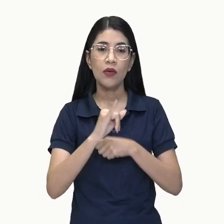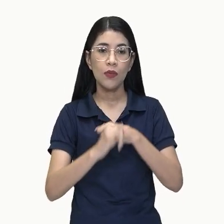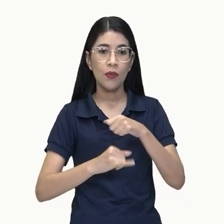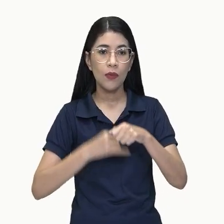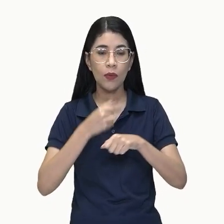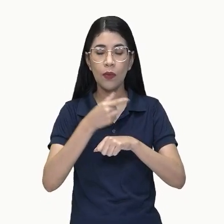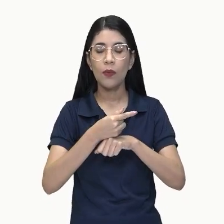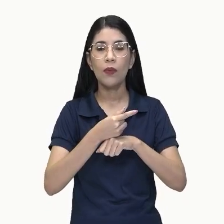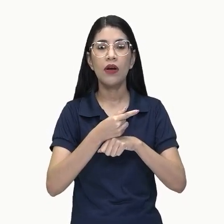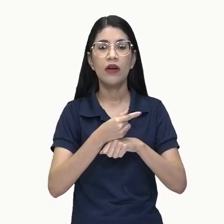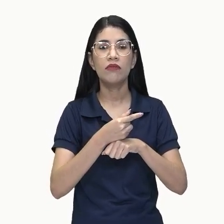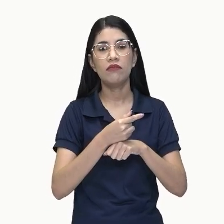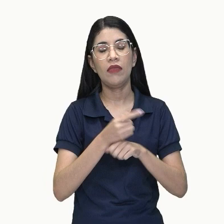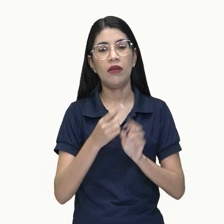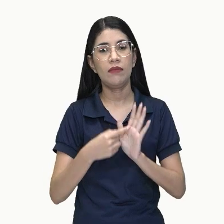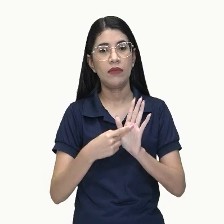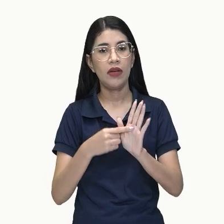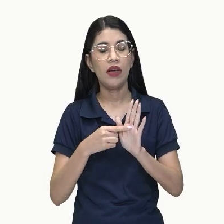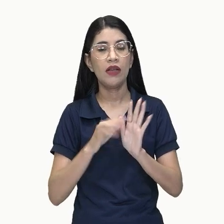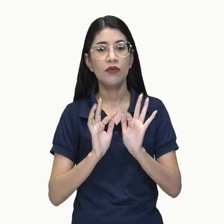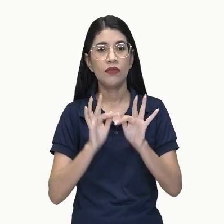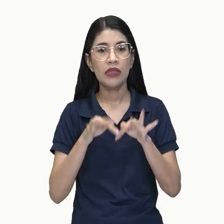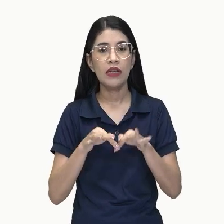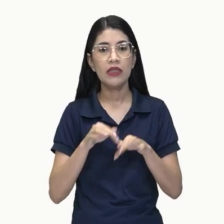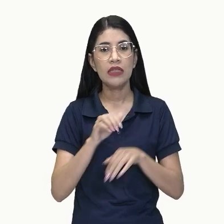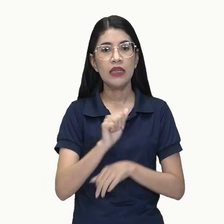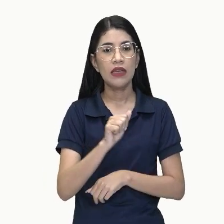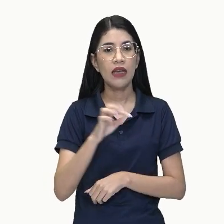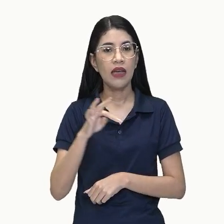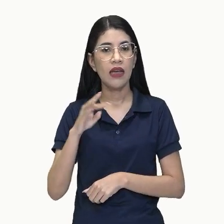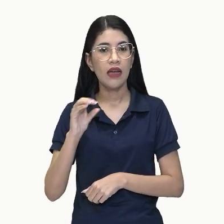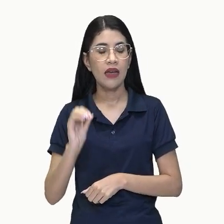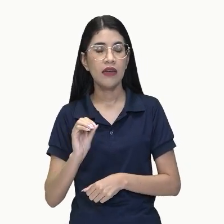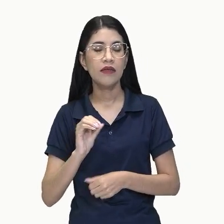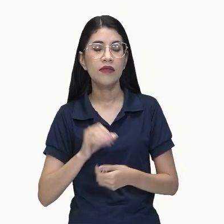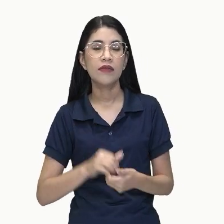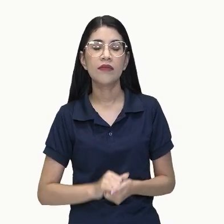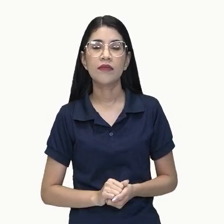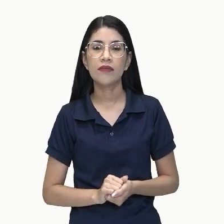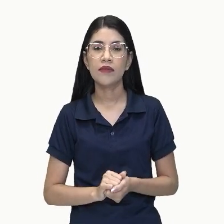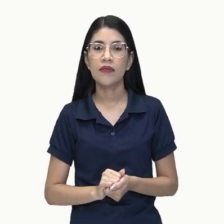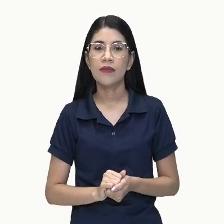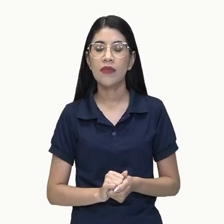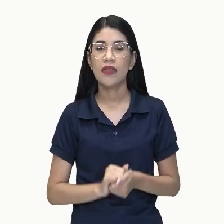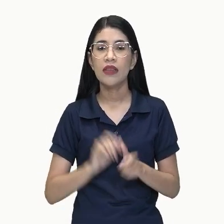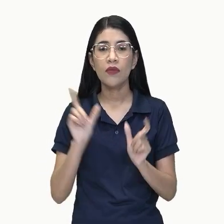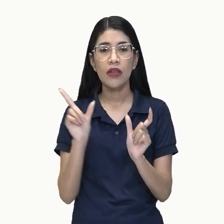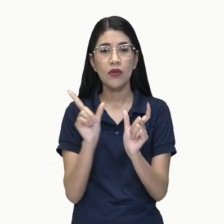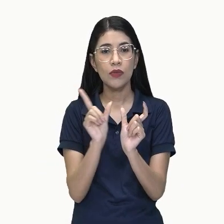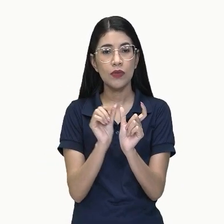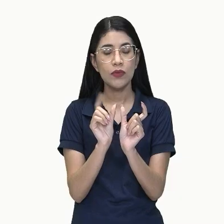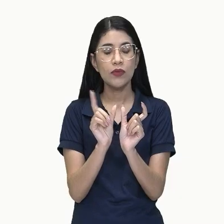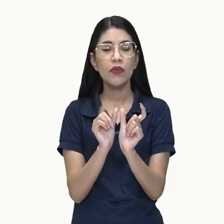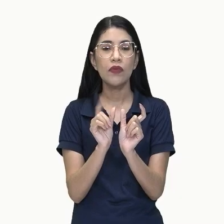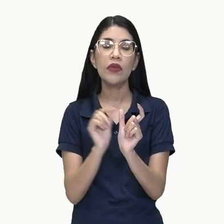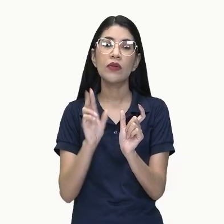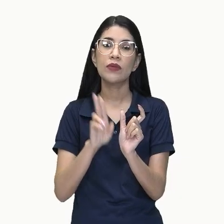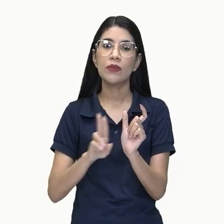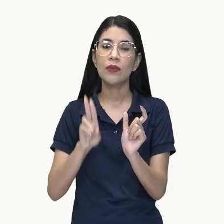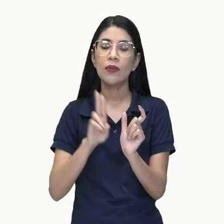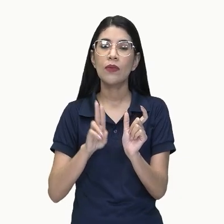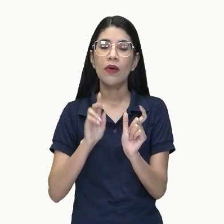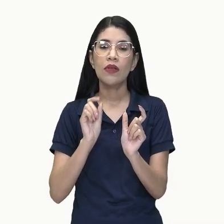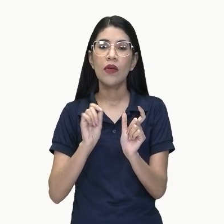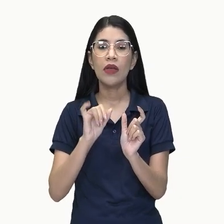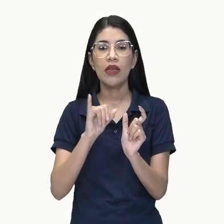exemplos eles terminam em ato. Como eles terminam em ato, o sufixo que vocês vão